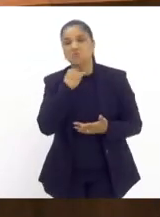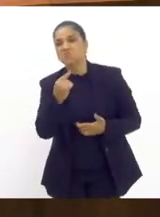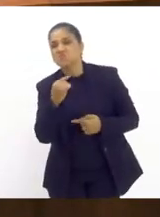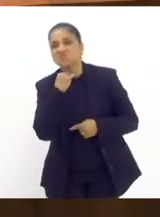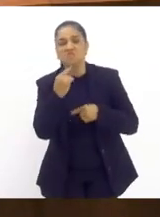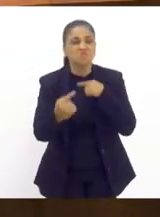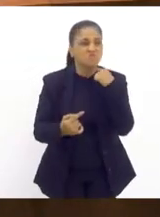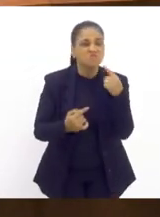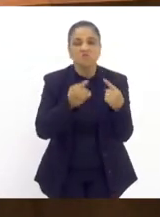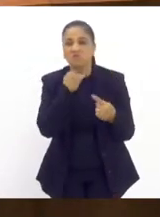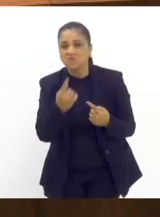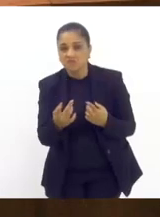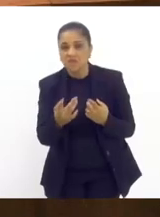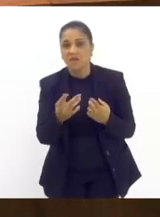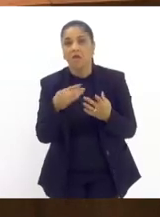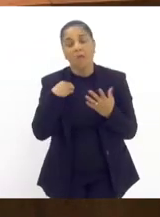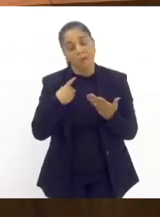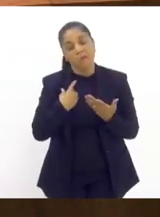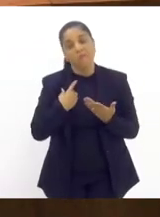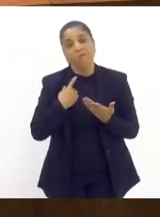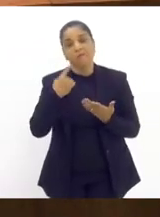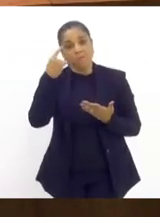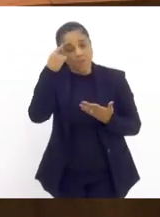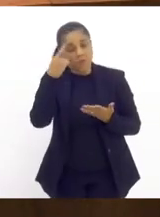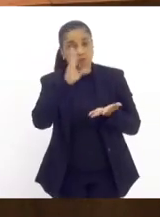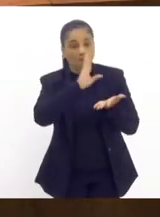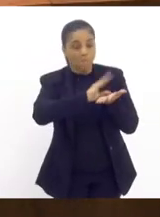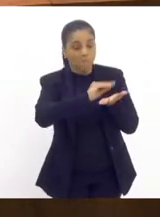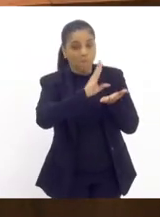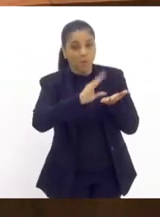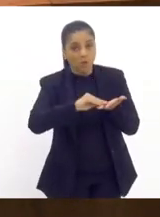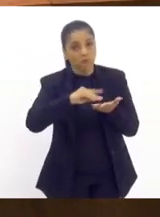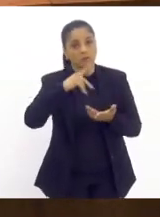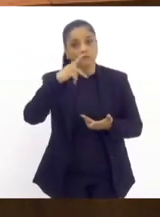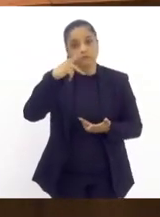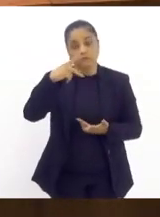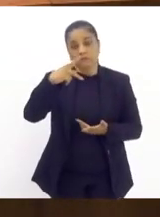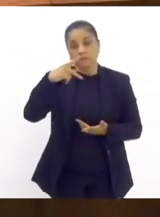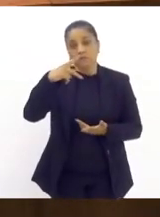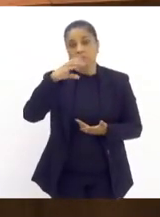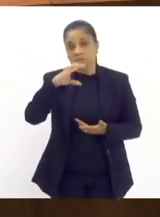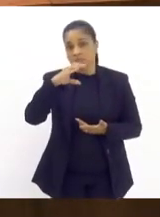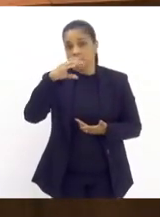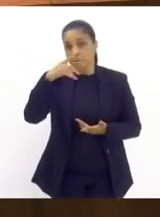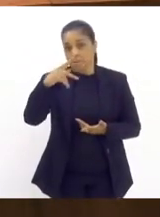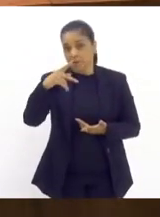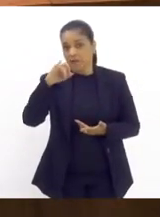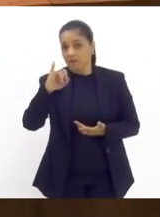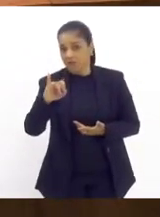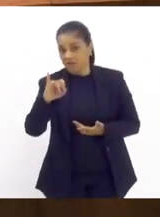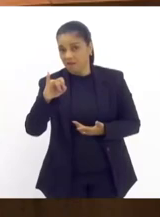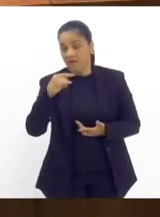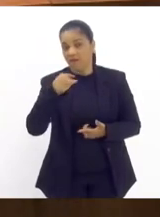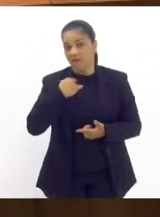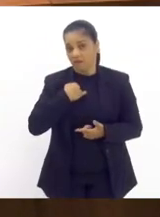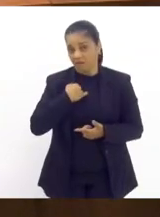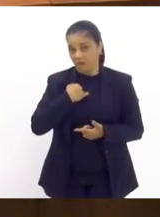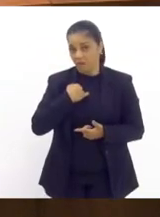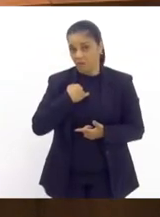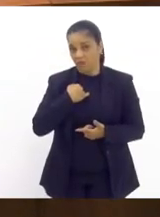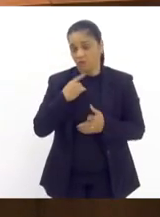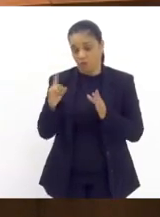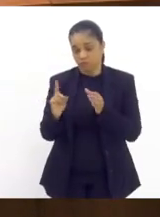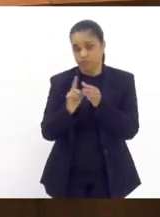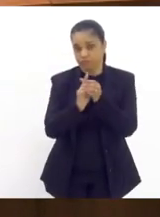Considero que seja inclusive pauta e objeto de uma CPI a qual eu fui o signatário